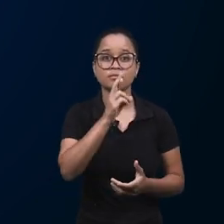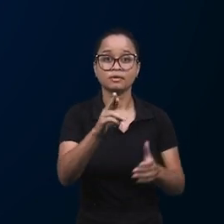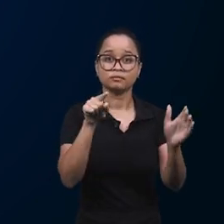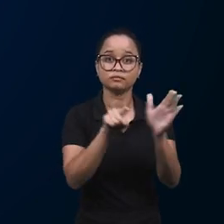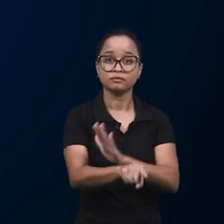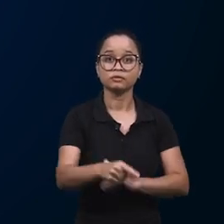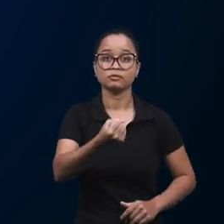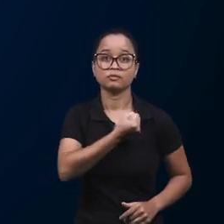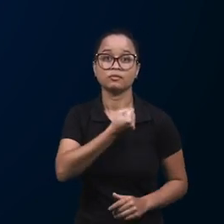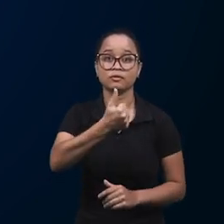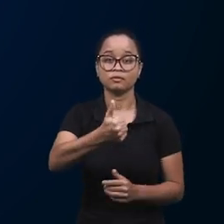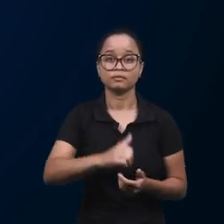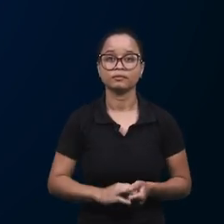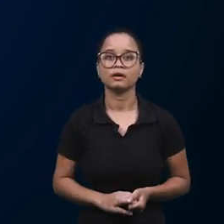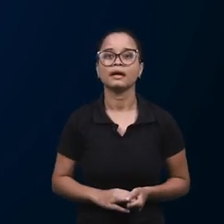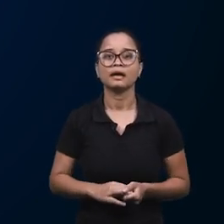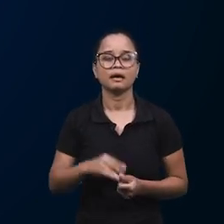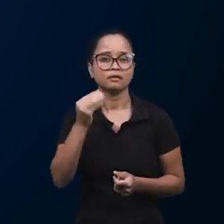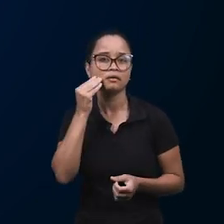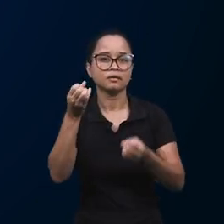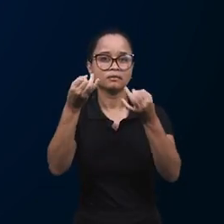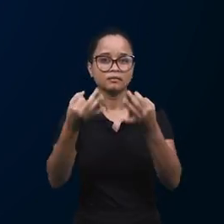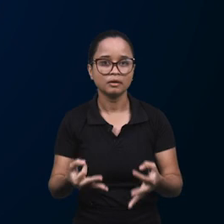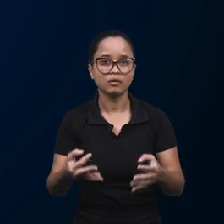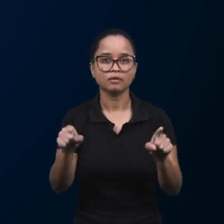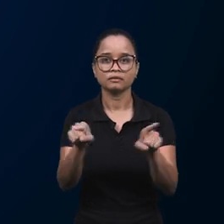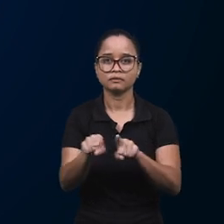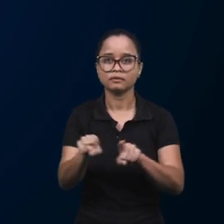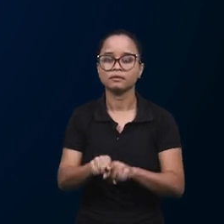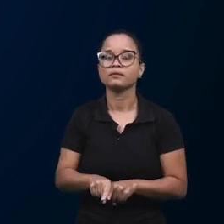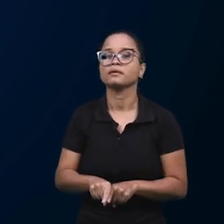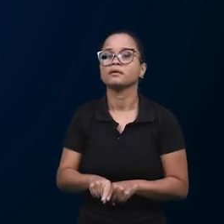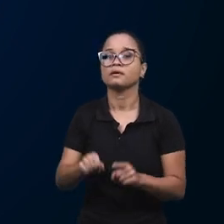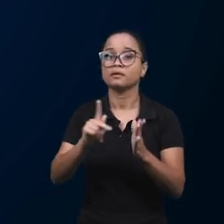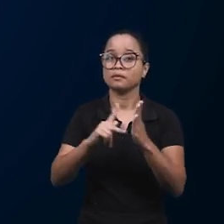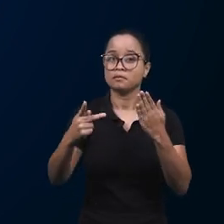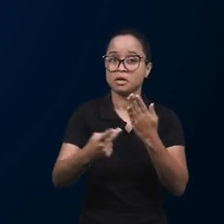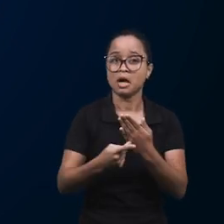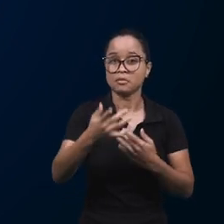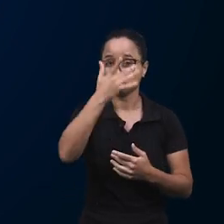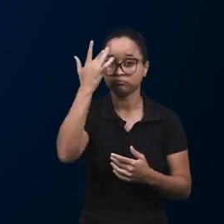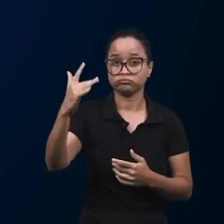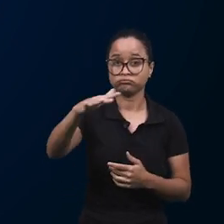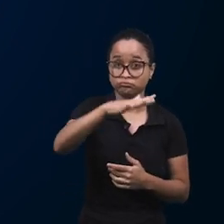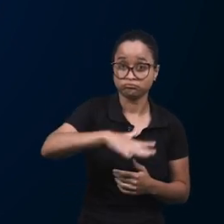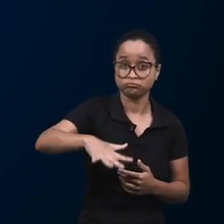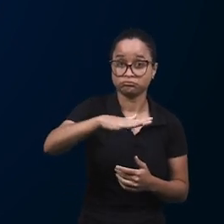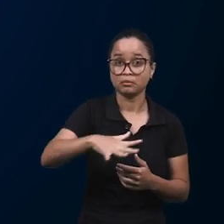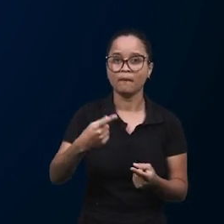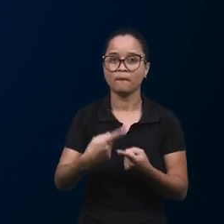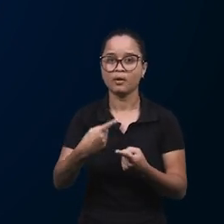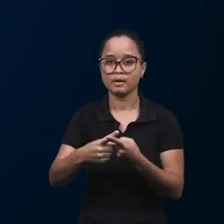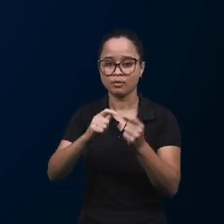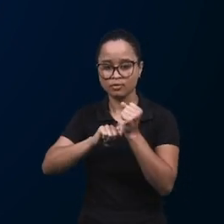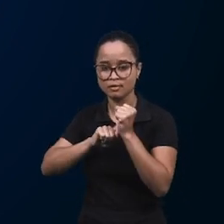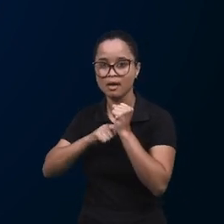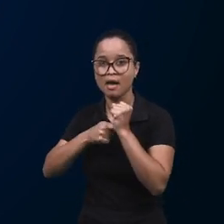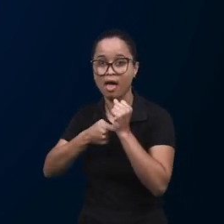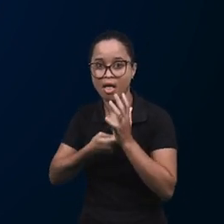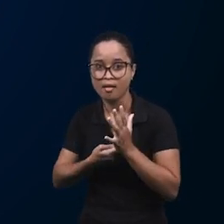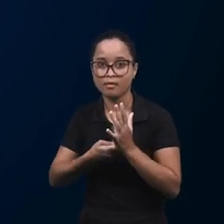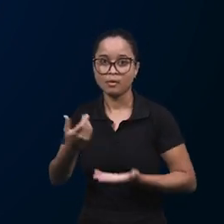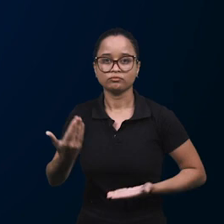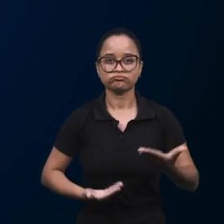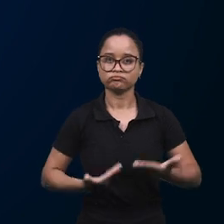número 1, o Senhor Jesus evitou explicar e também falar as parábolas para a multidão, porque ele revela o seu segredo apenas para os